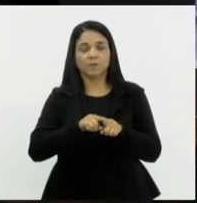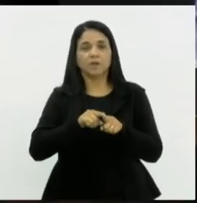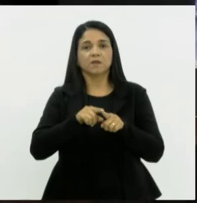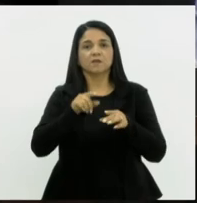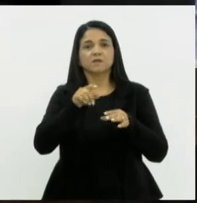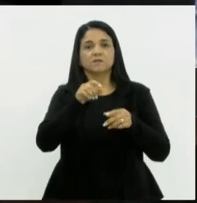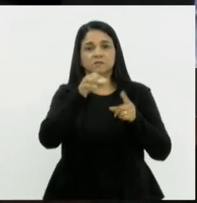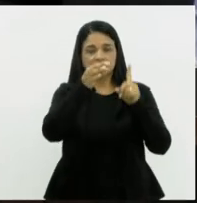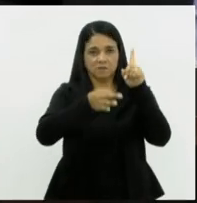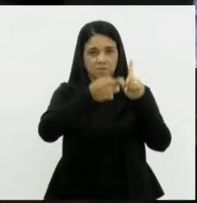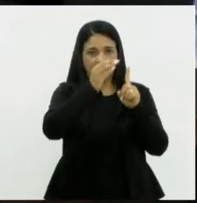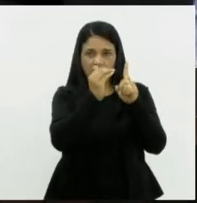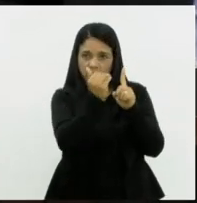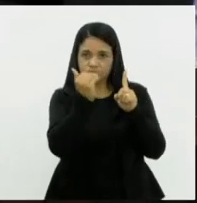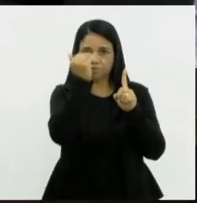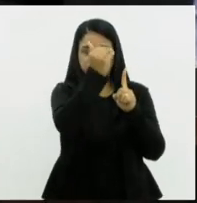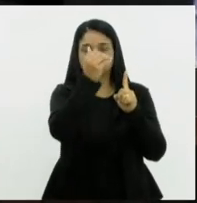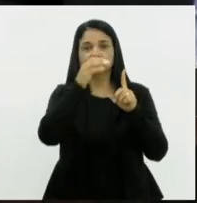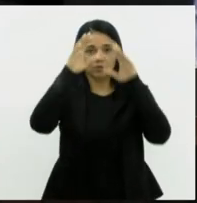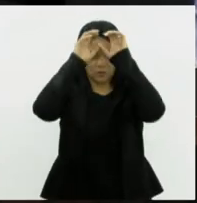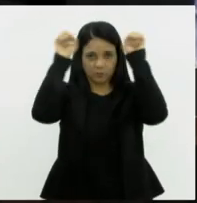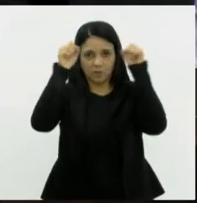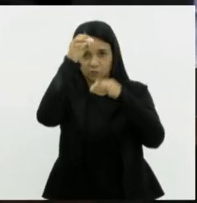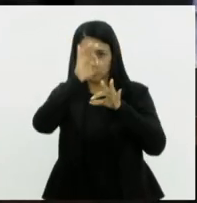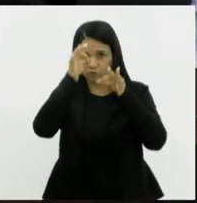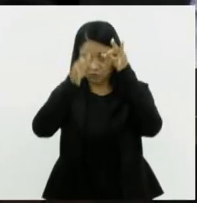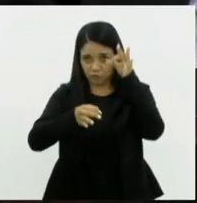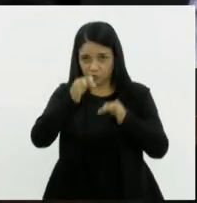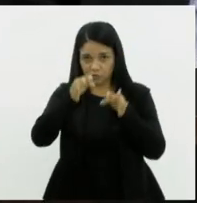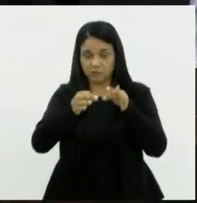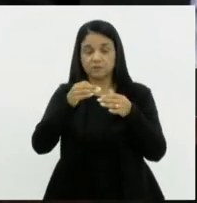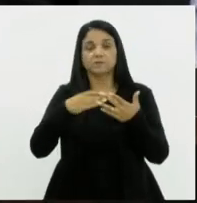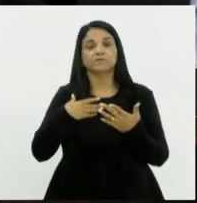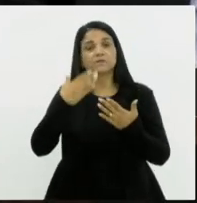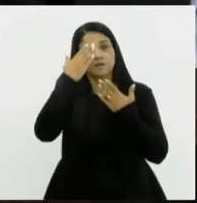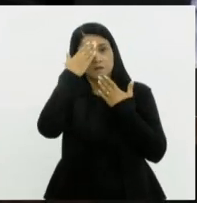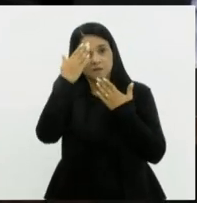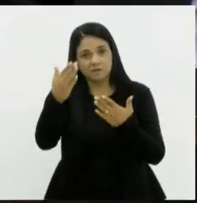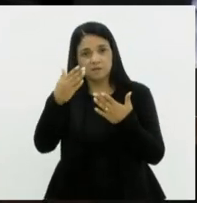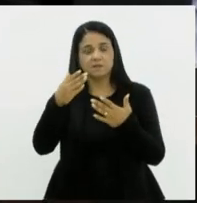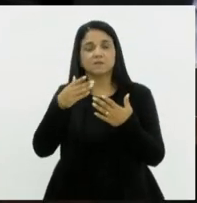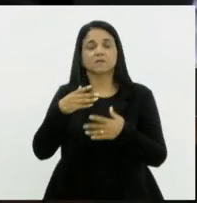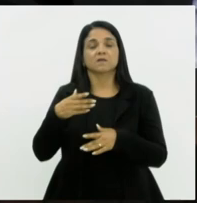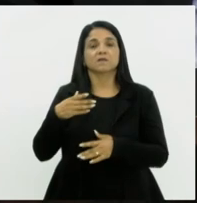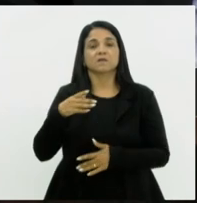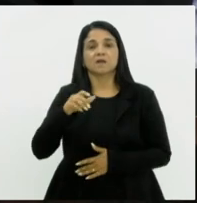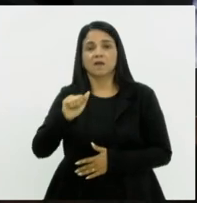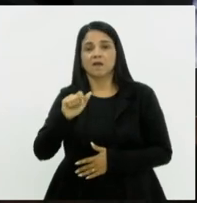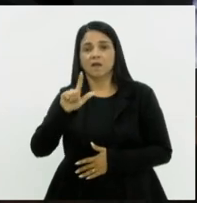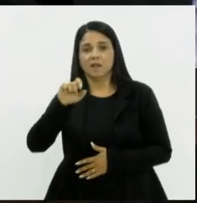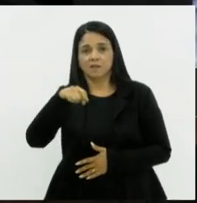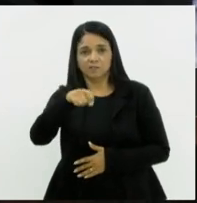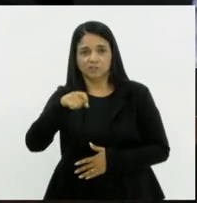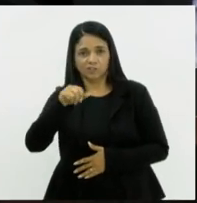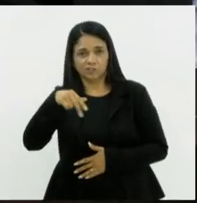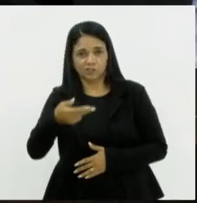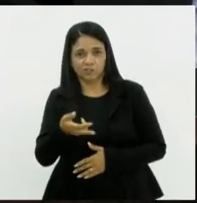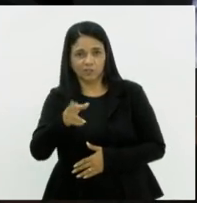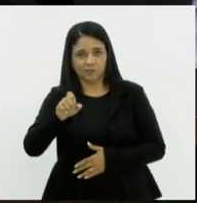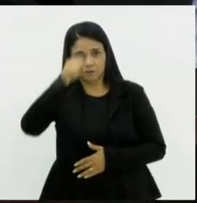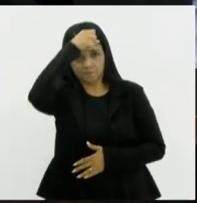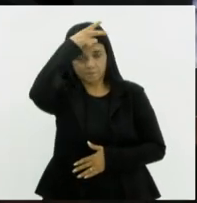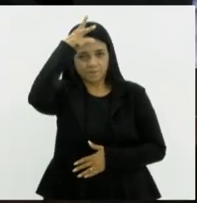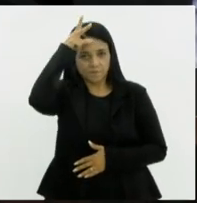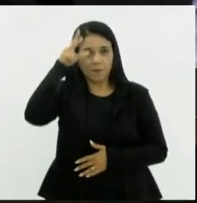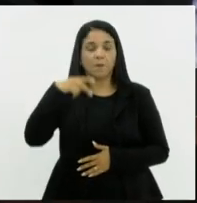de Justiça. Quero agradecer também a presença aqui do Alexandre Martins, prefeito de